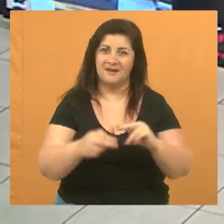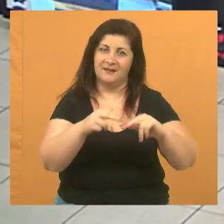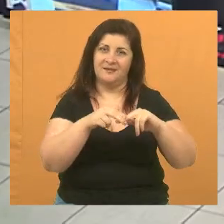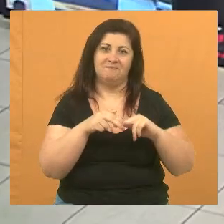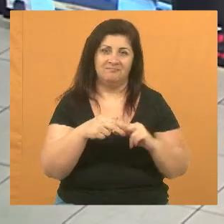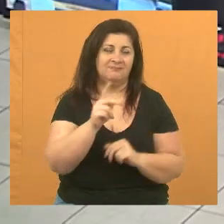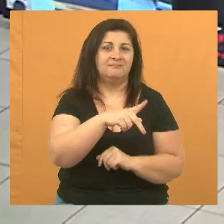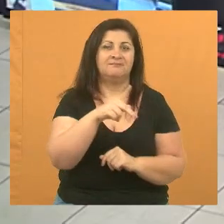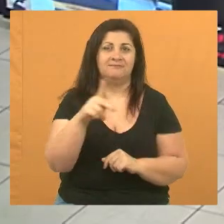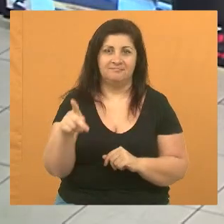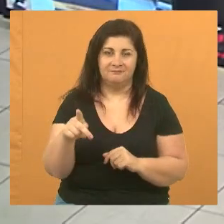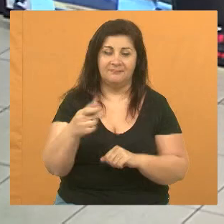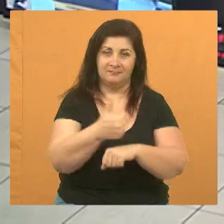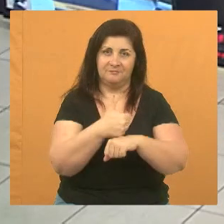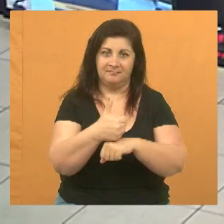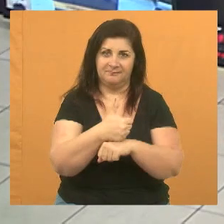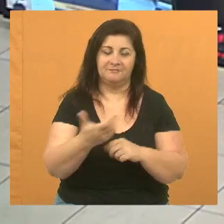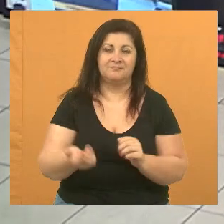profissão,